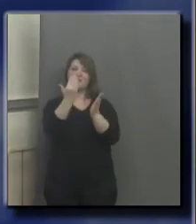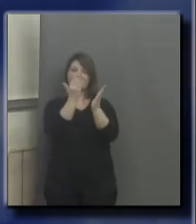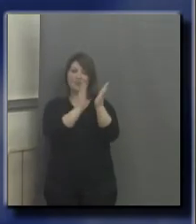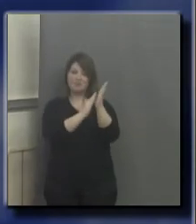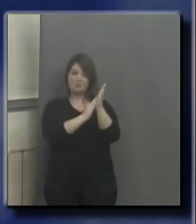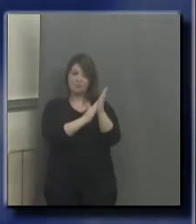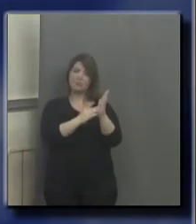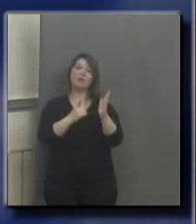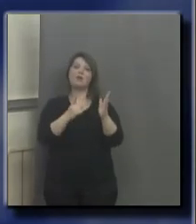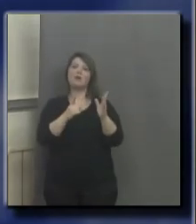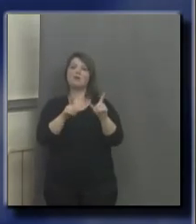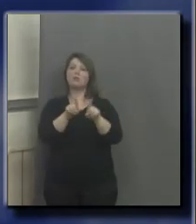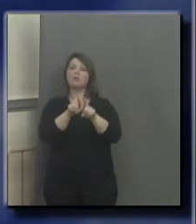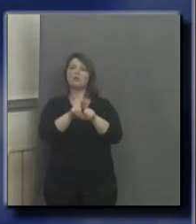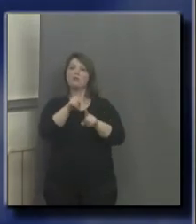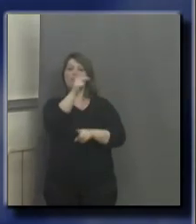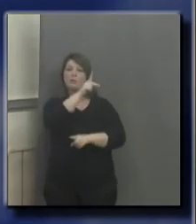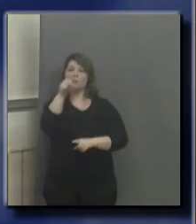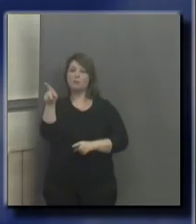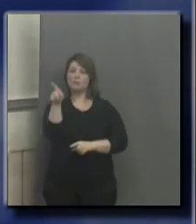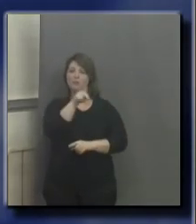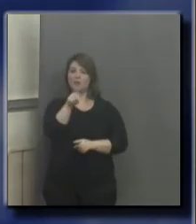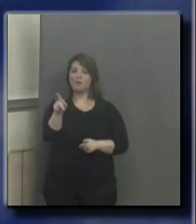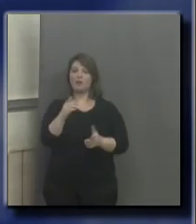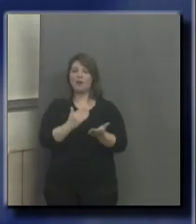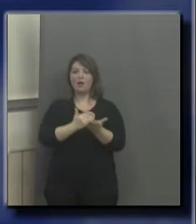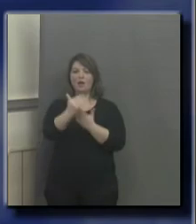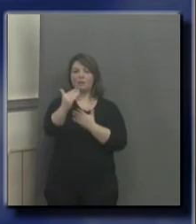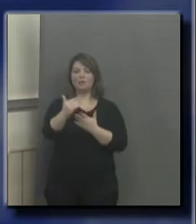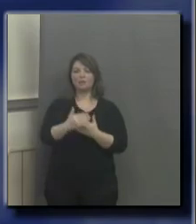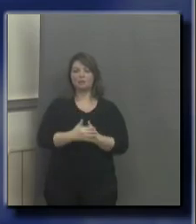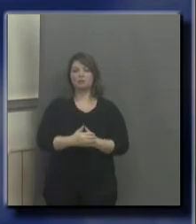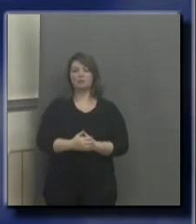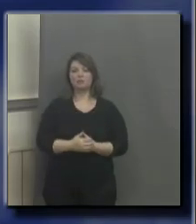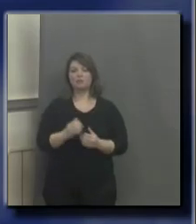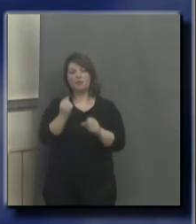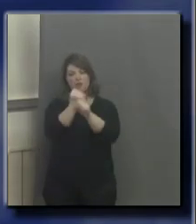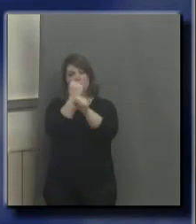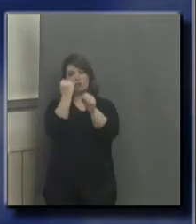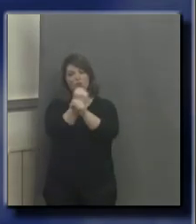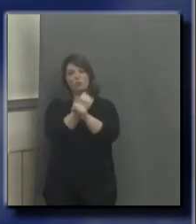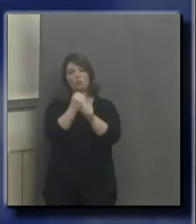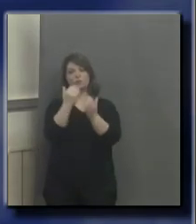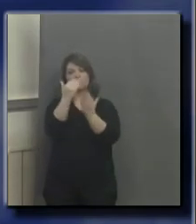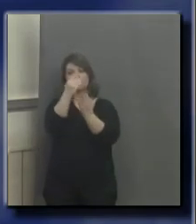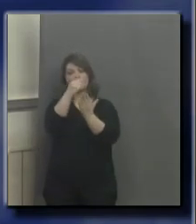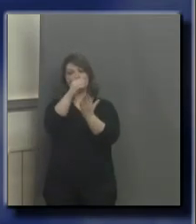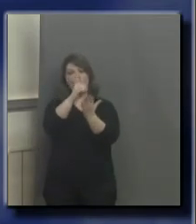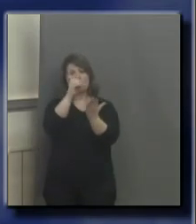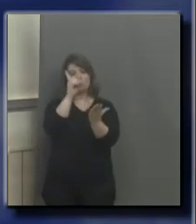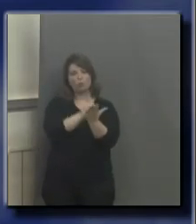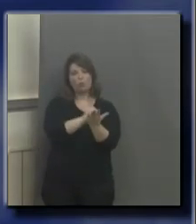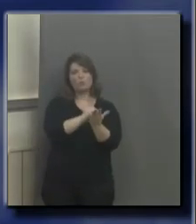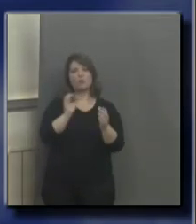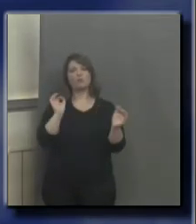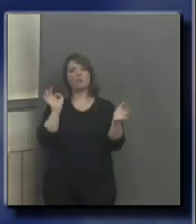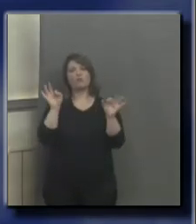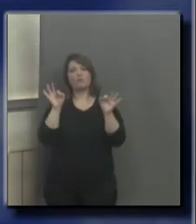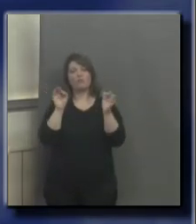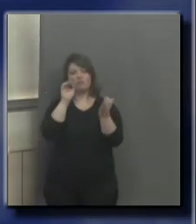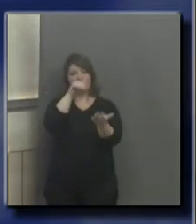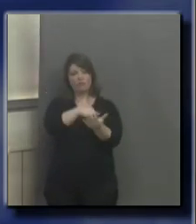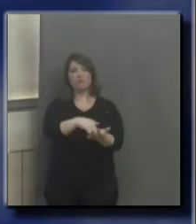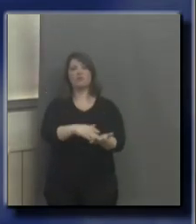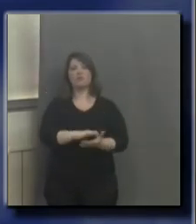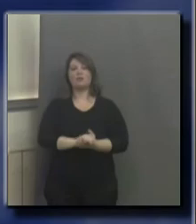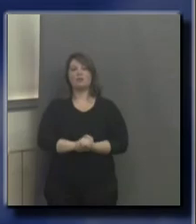em consulta pública, a partir da qual vai ser construído o documento final, que será, então, submetido